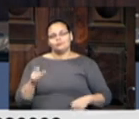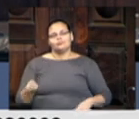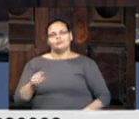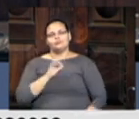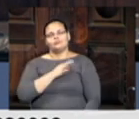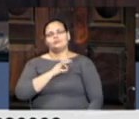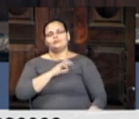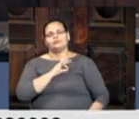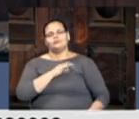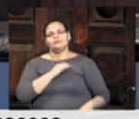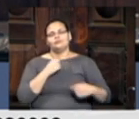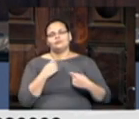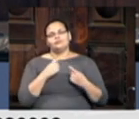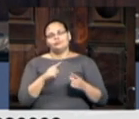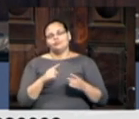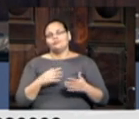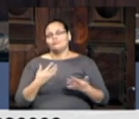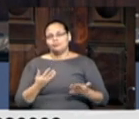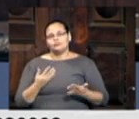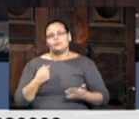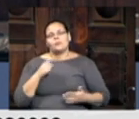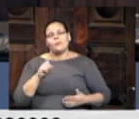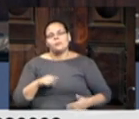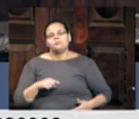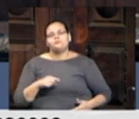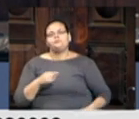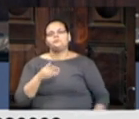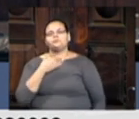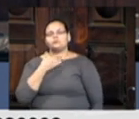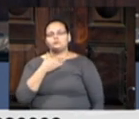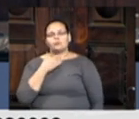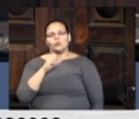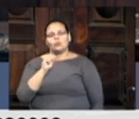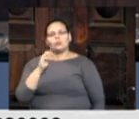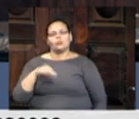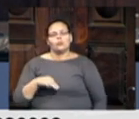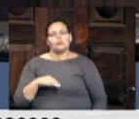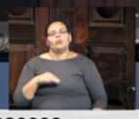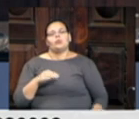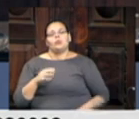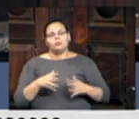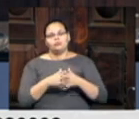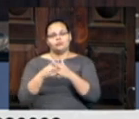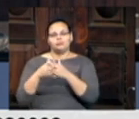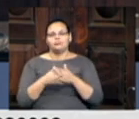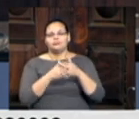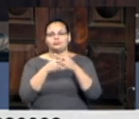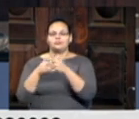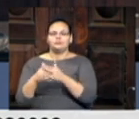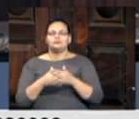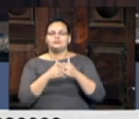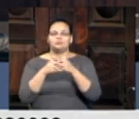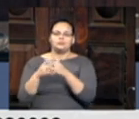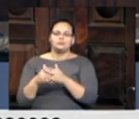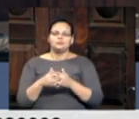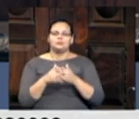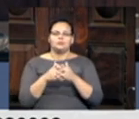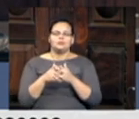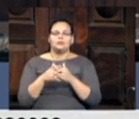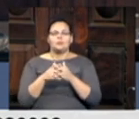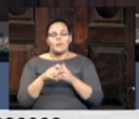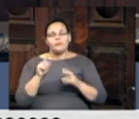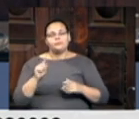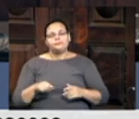fiscalização. O veículo de som, caminhão de som usado pelo